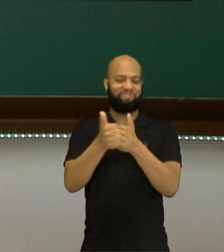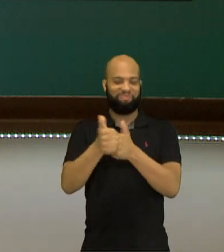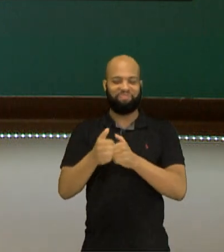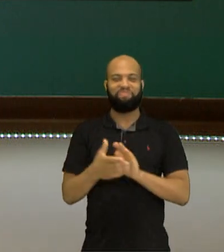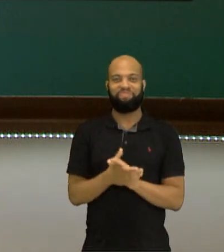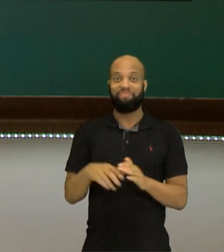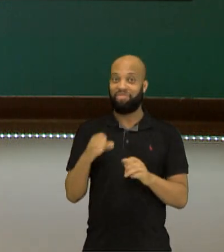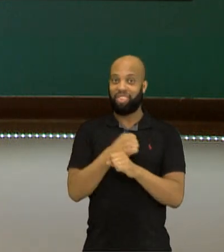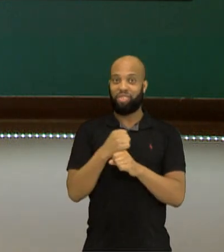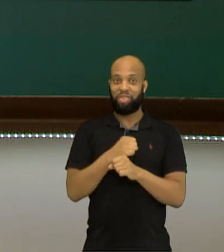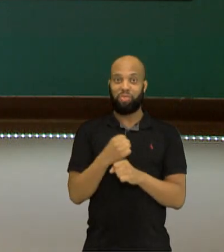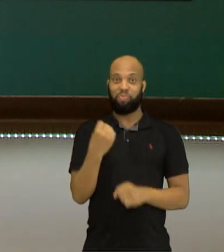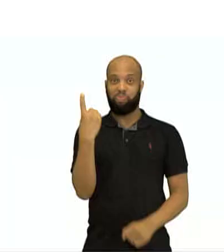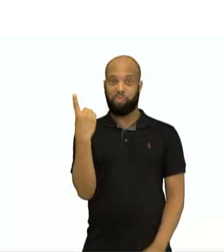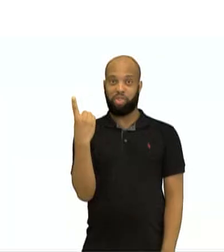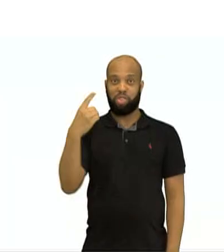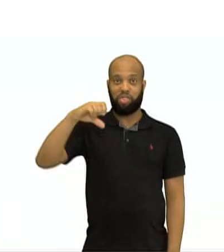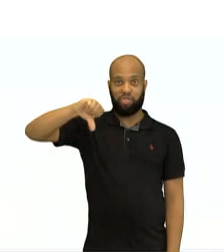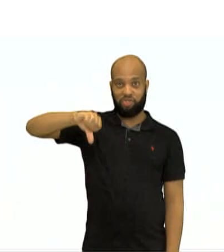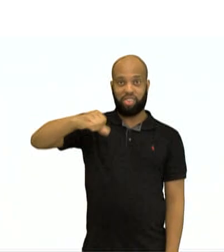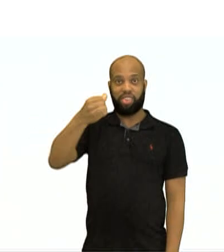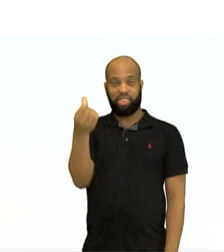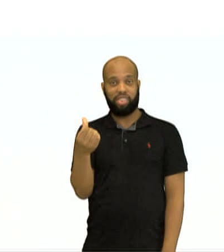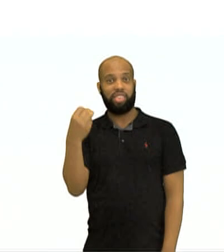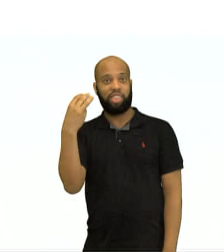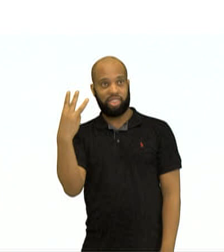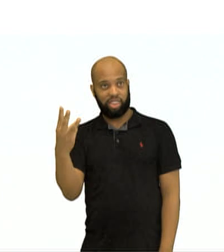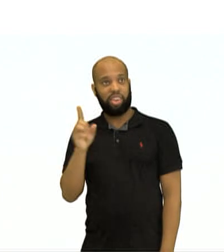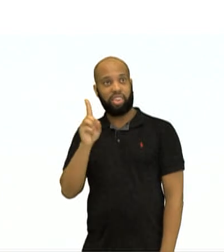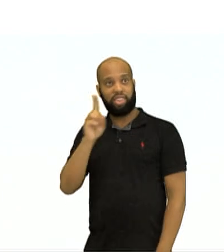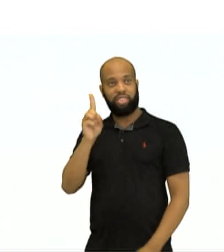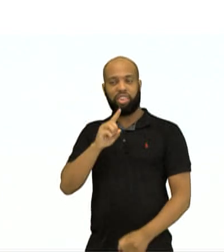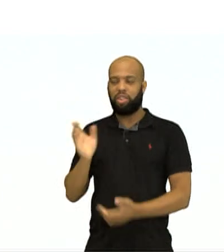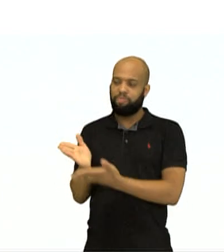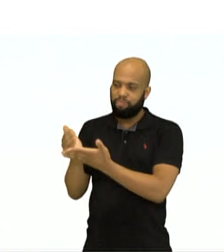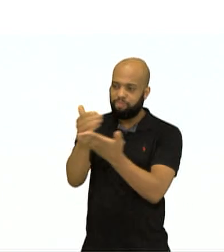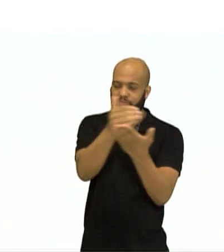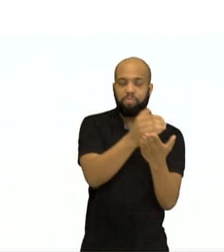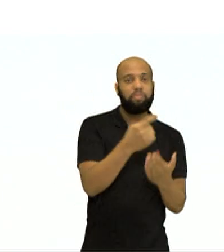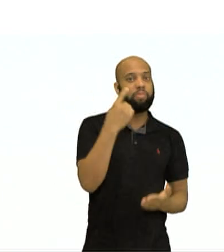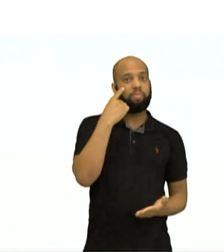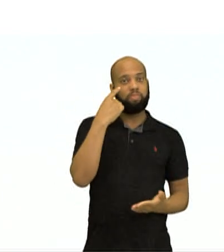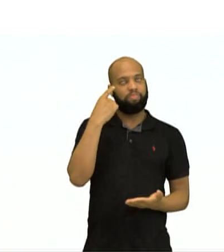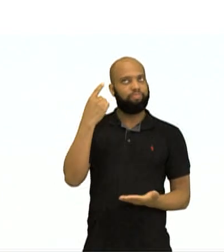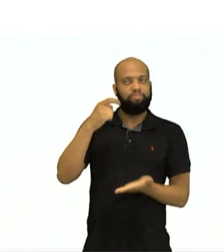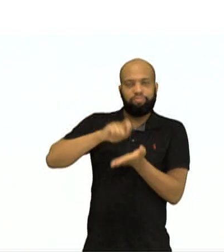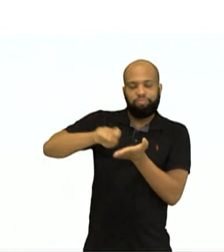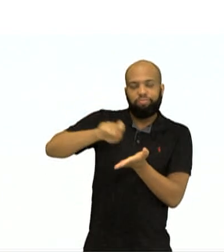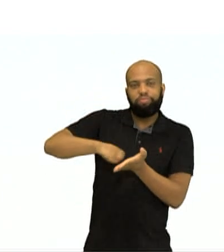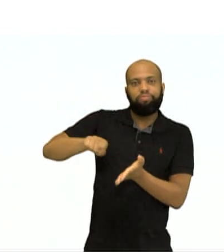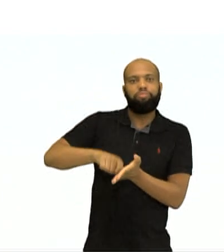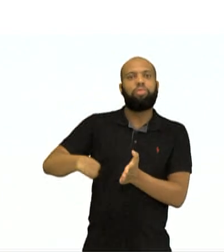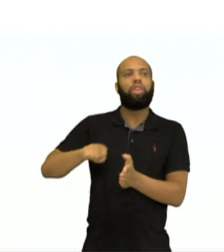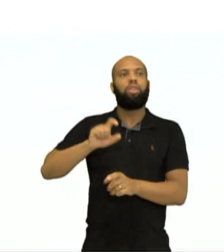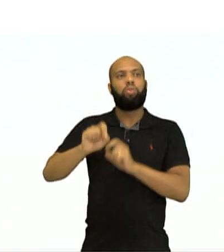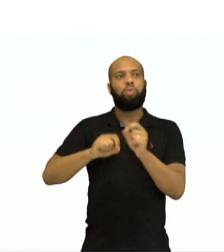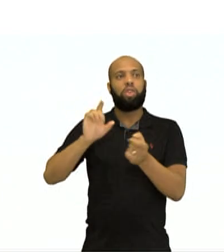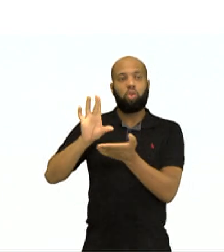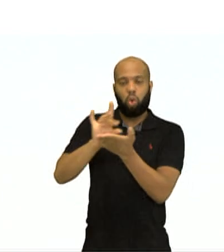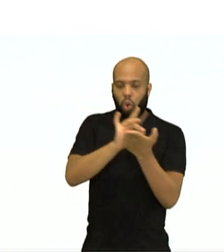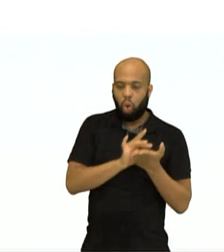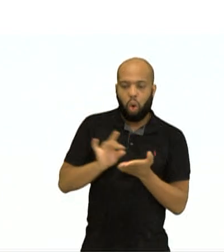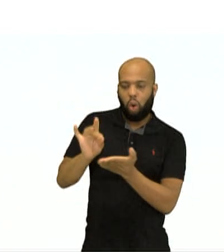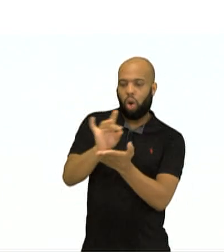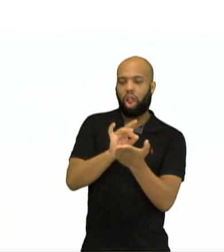Em 1963, Maciunas reuniu suas ideias e escreveu o que seria o Manifesto do Grupo, feito com colagem e